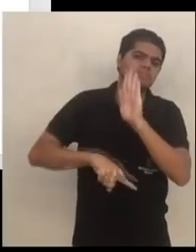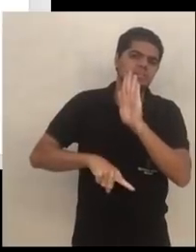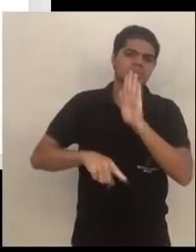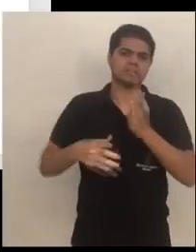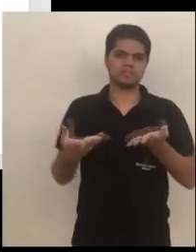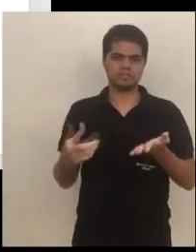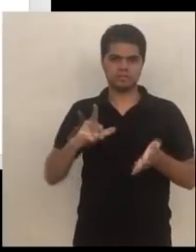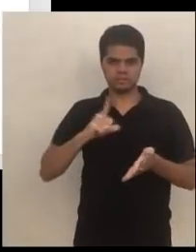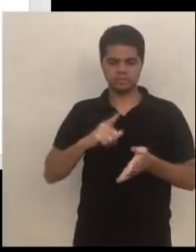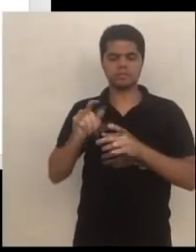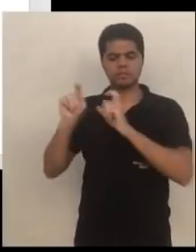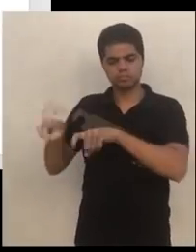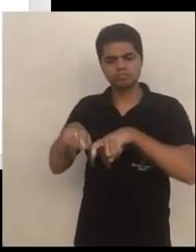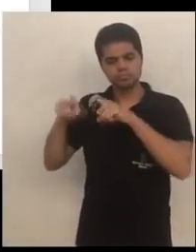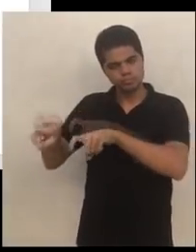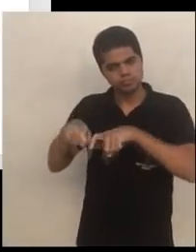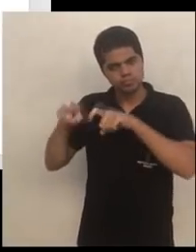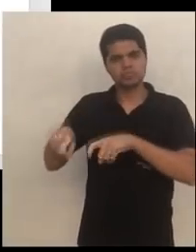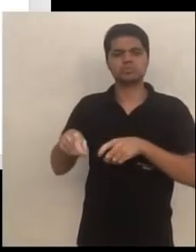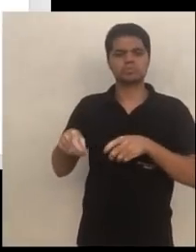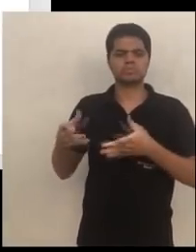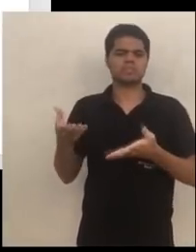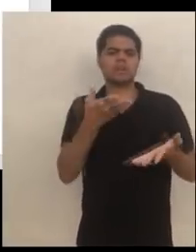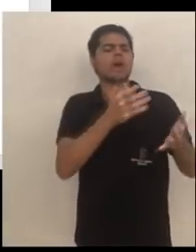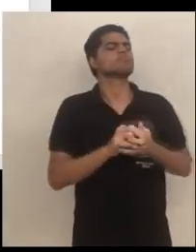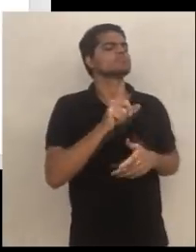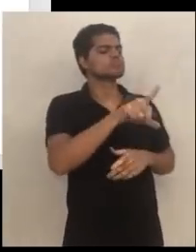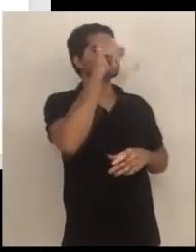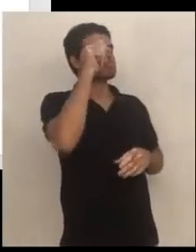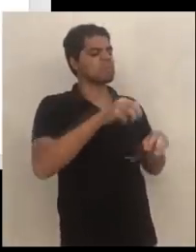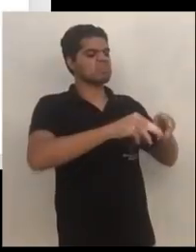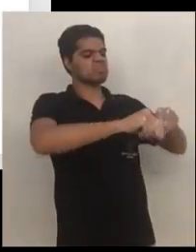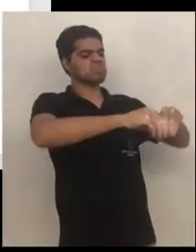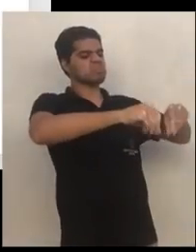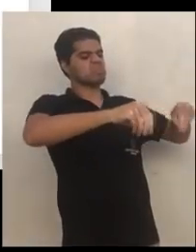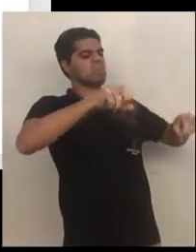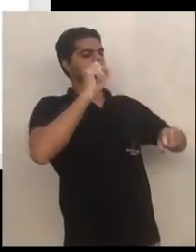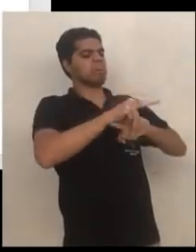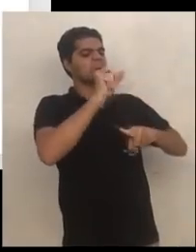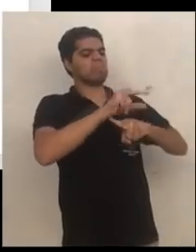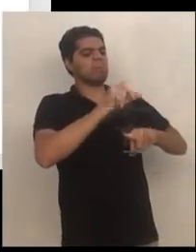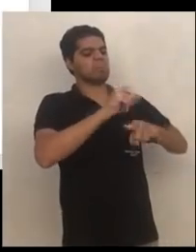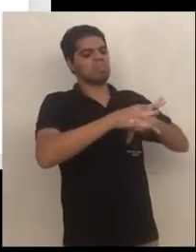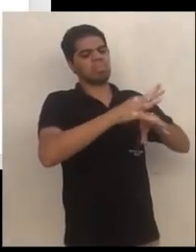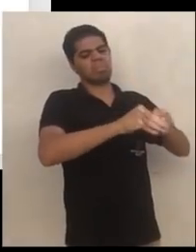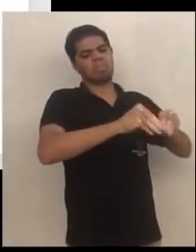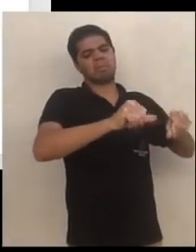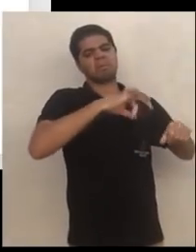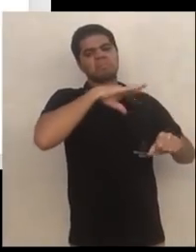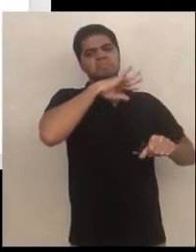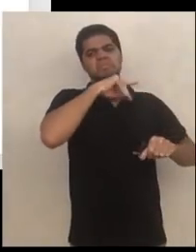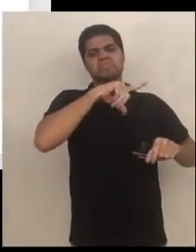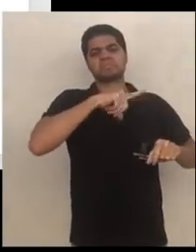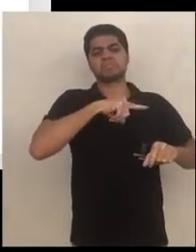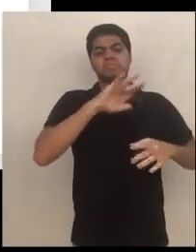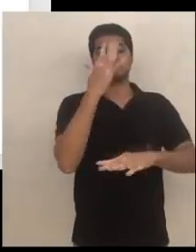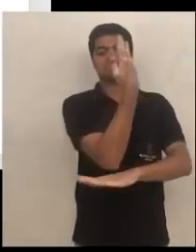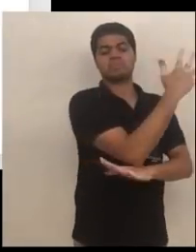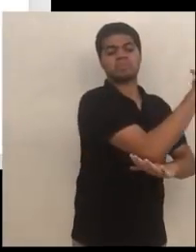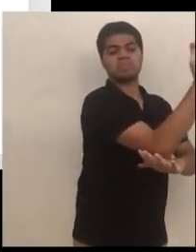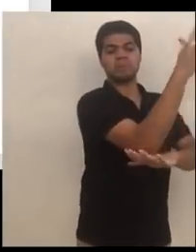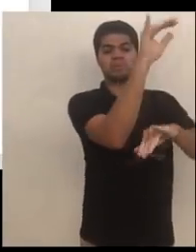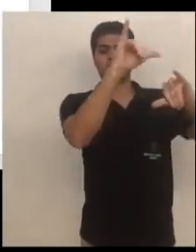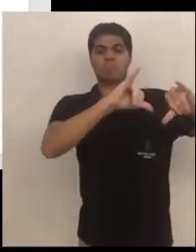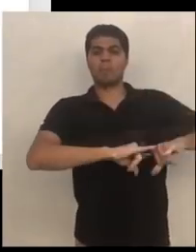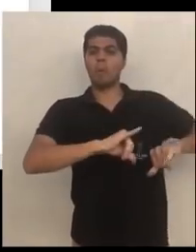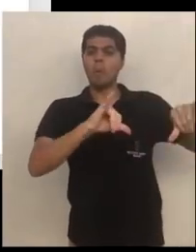cultivo convencional, contaminando solo, água, ar, enfim, outros desdobramentos negativos que a conta fica para o meio ambiente e a